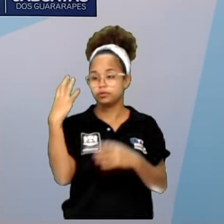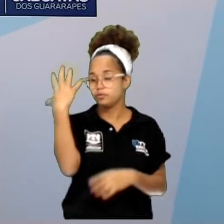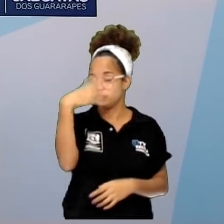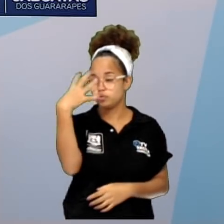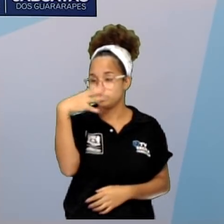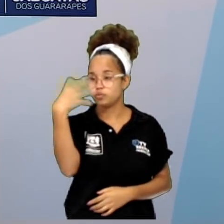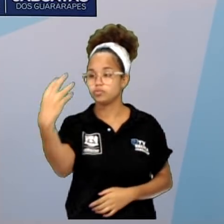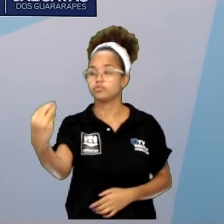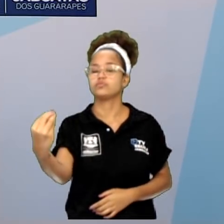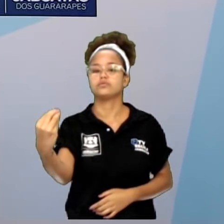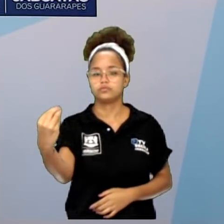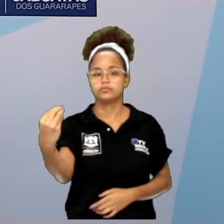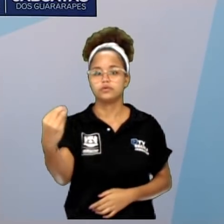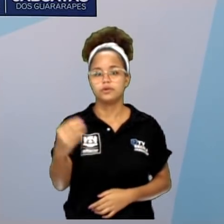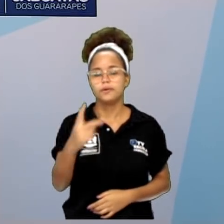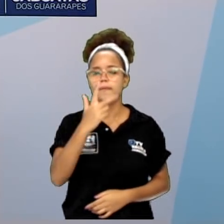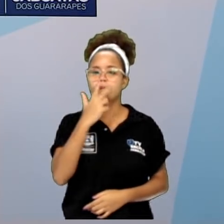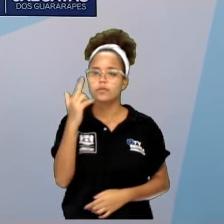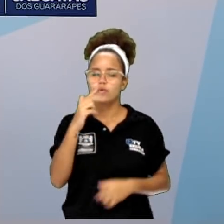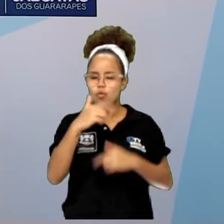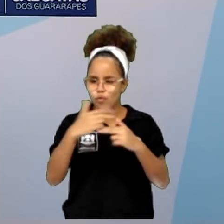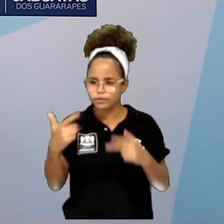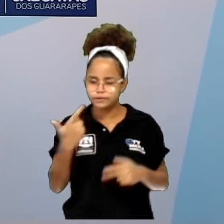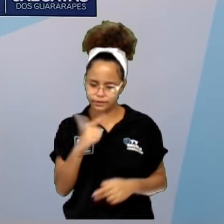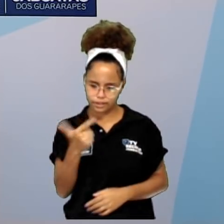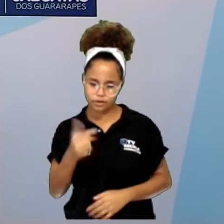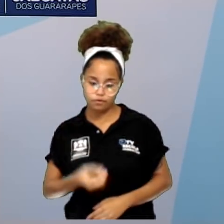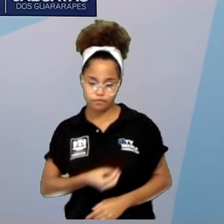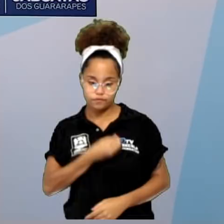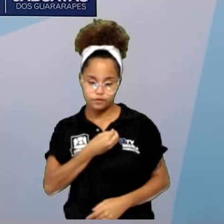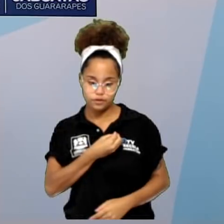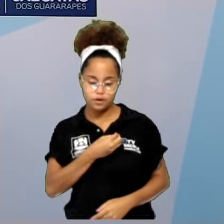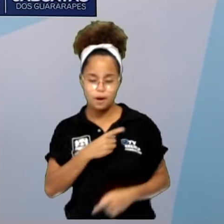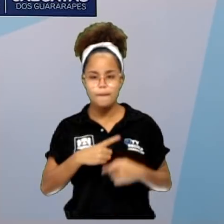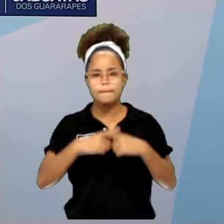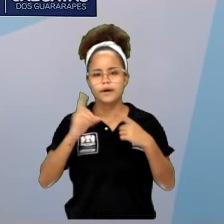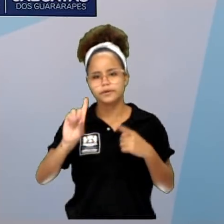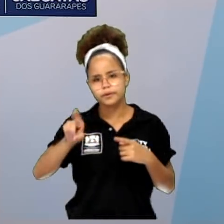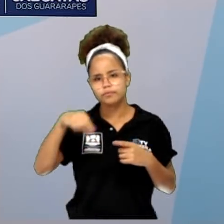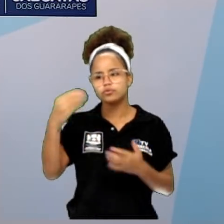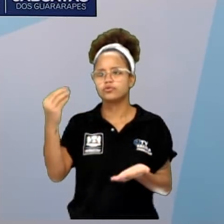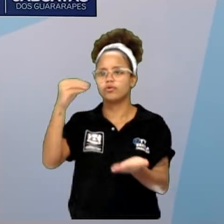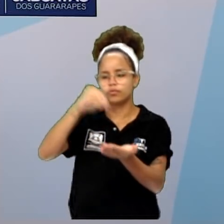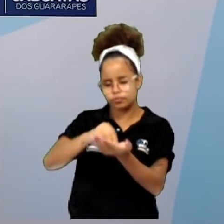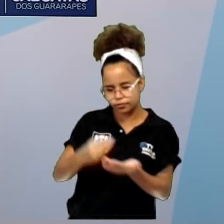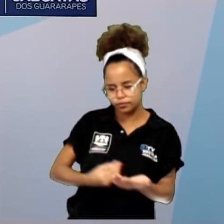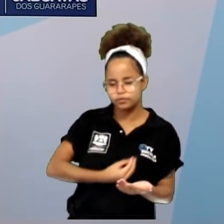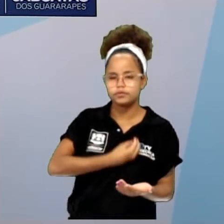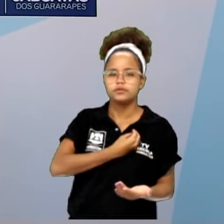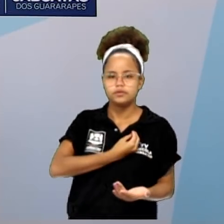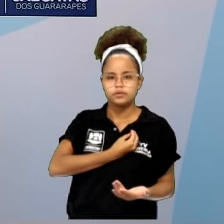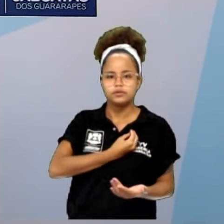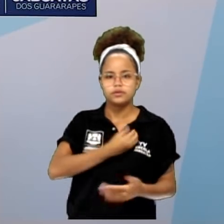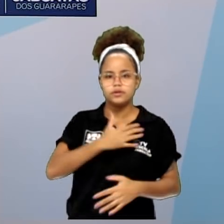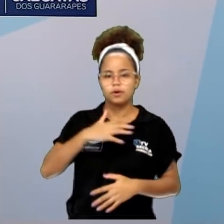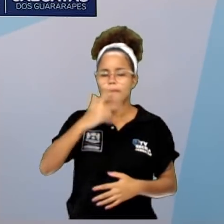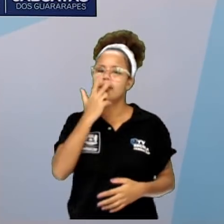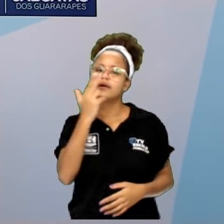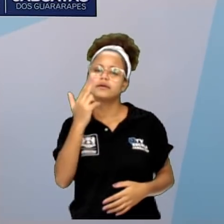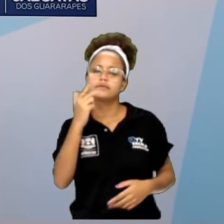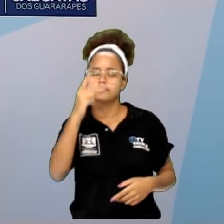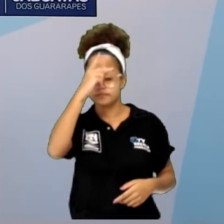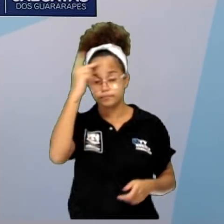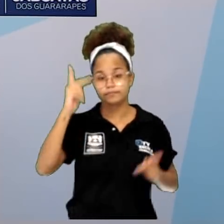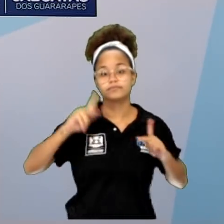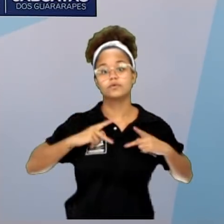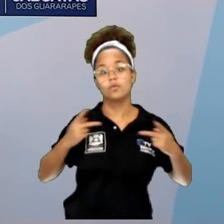são personificadas, ou seja, a gente dá vida e no caso, comportamentos humanos